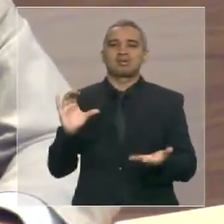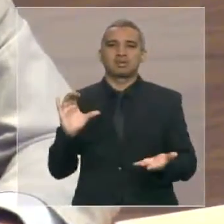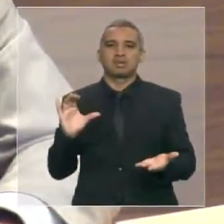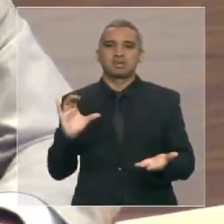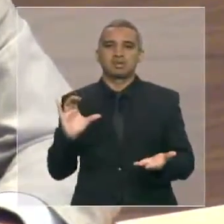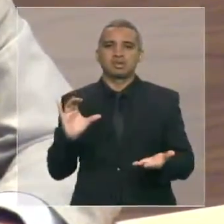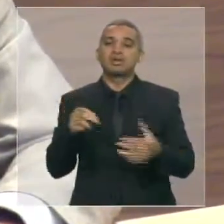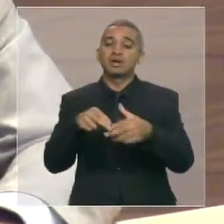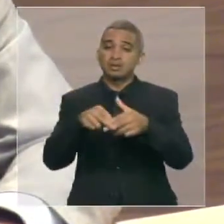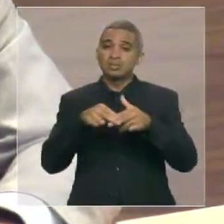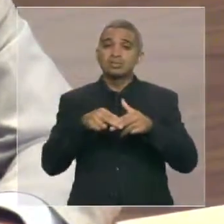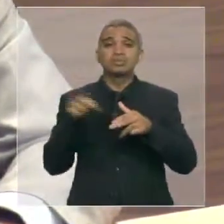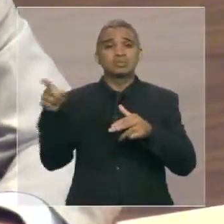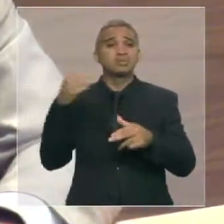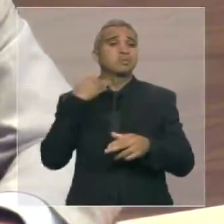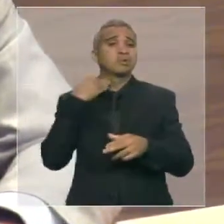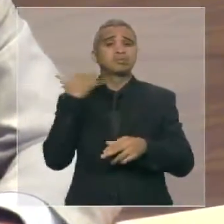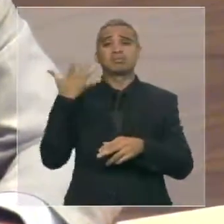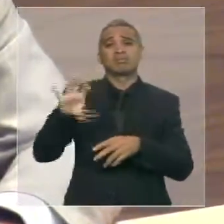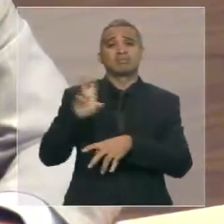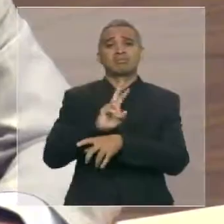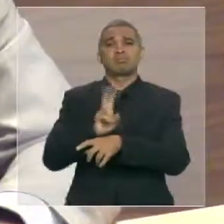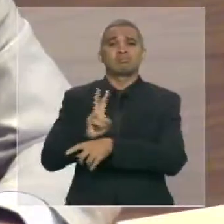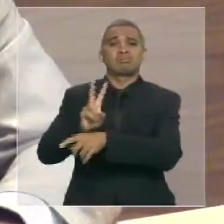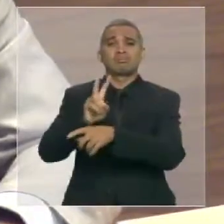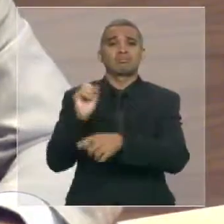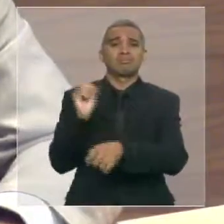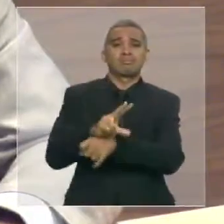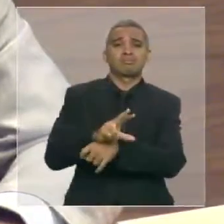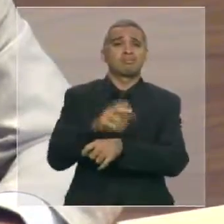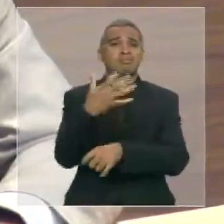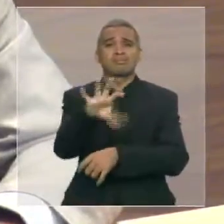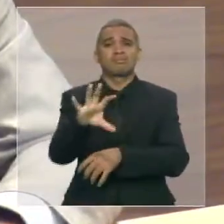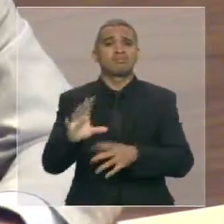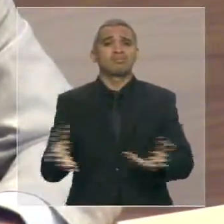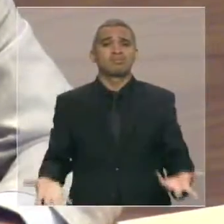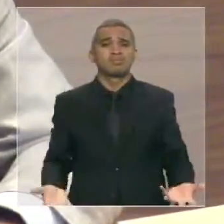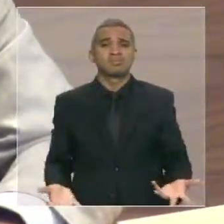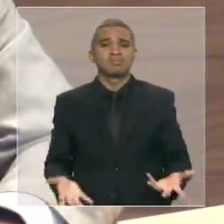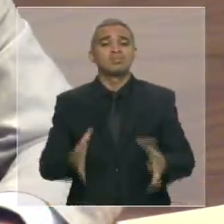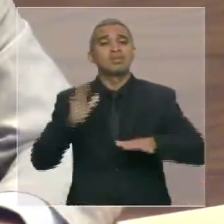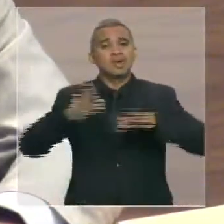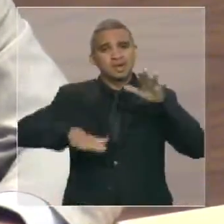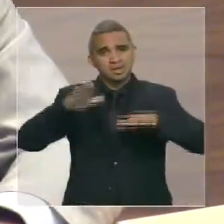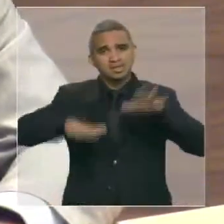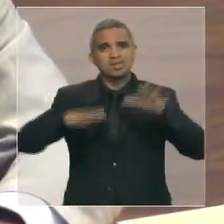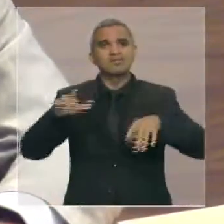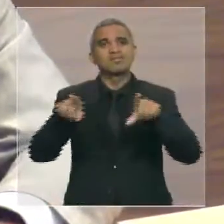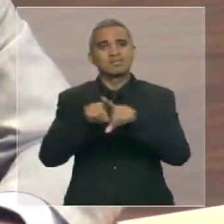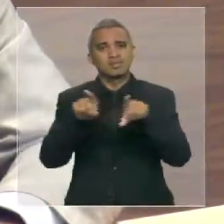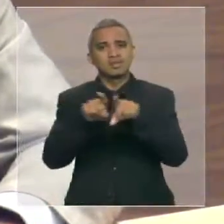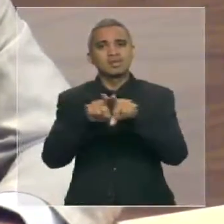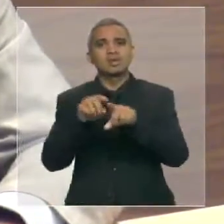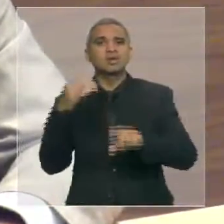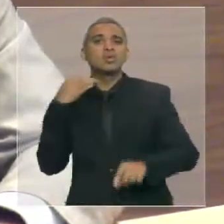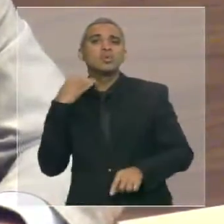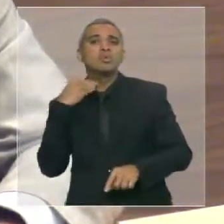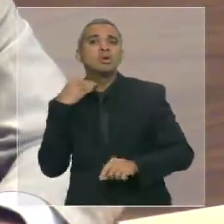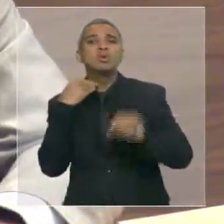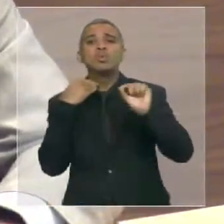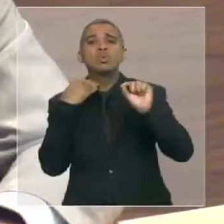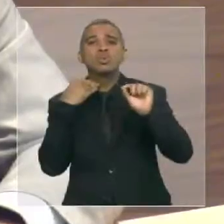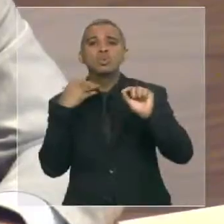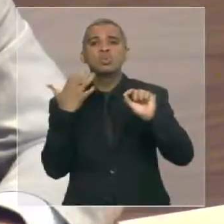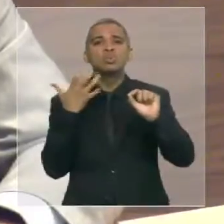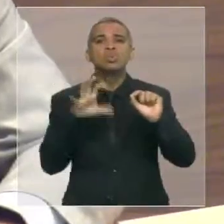trazer aqui a essa casa, os bancos algumas vezes têm criado dificuldade para passar informações para a polícia.